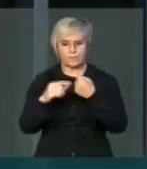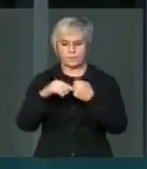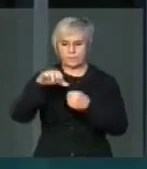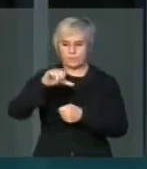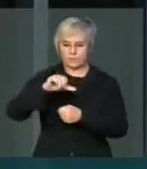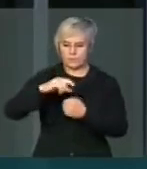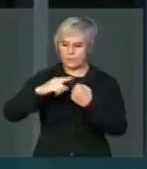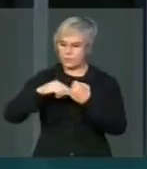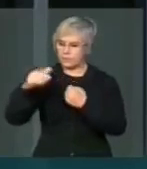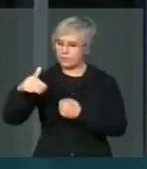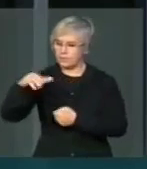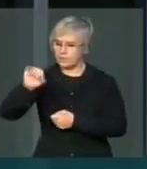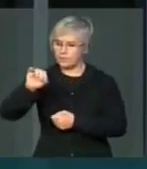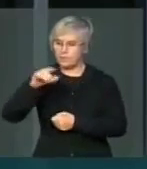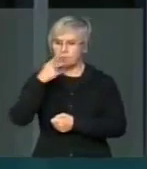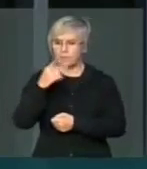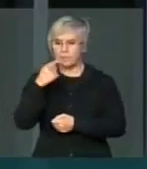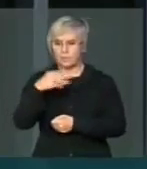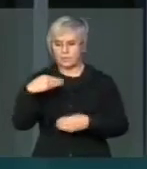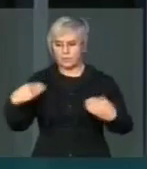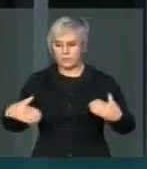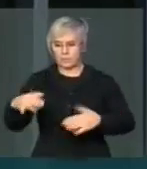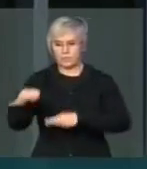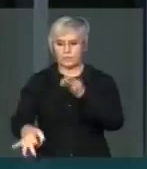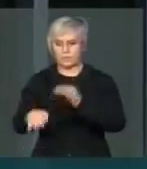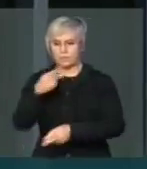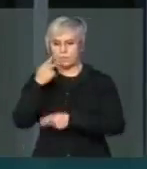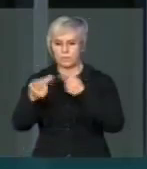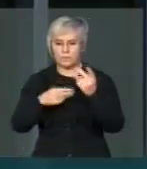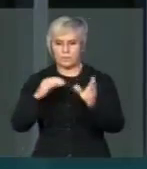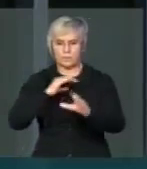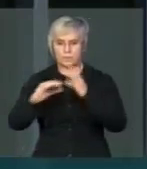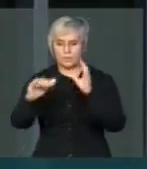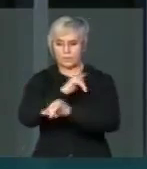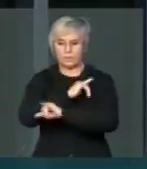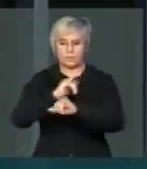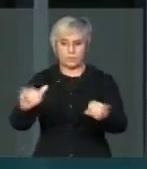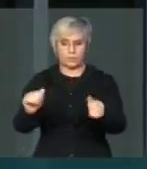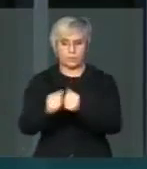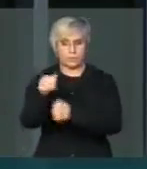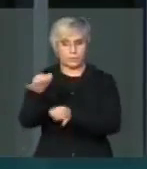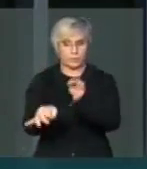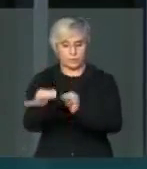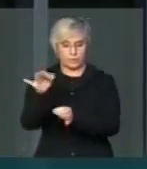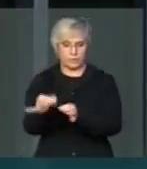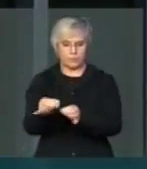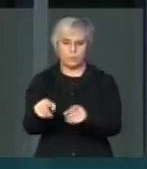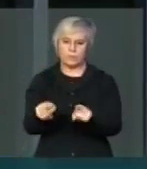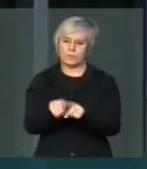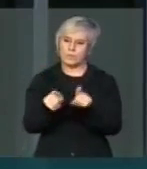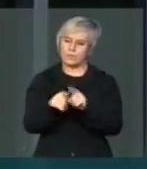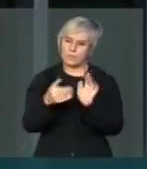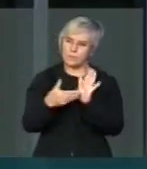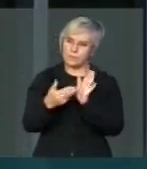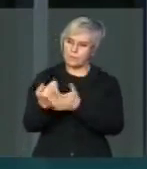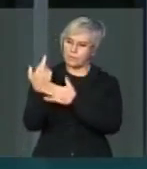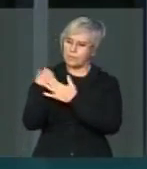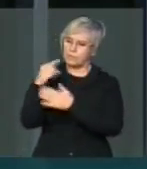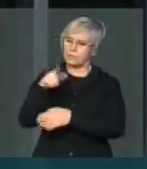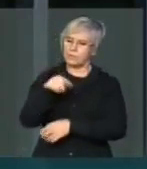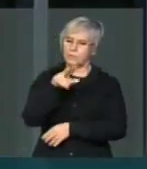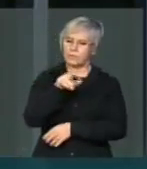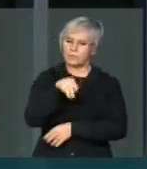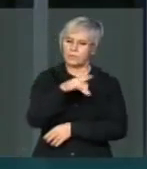10 estabelece que o Ministério da Justiça realize comunicações de atos processuais em juízo. Em verdade, essa competência deve ser da União, que